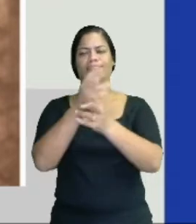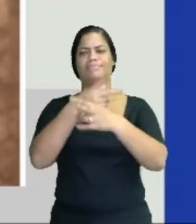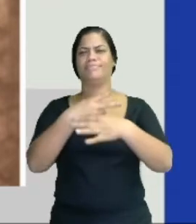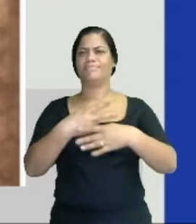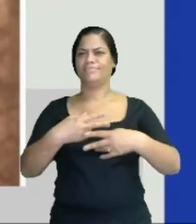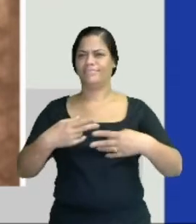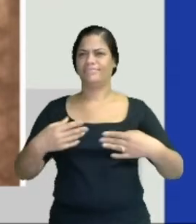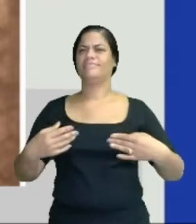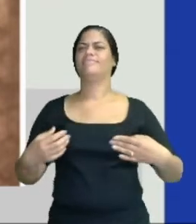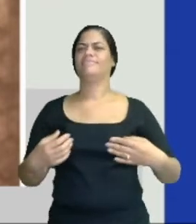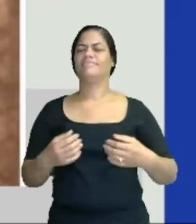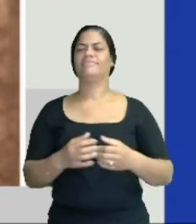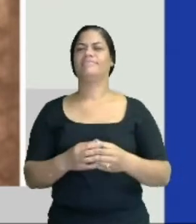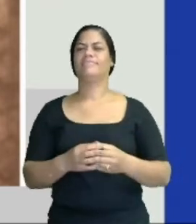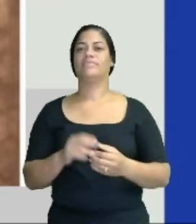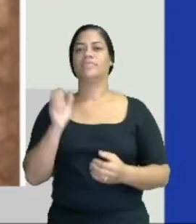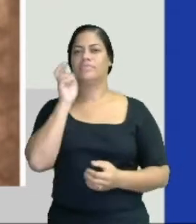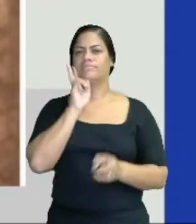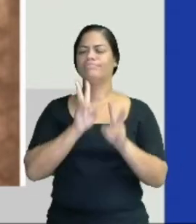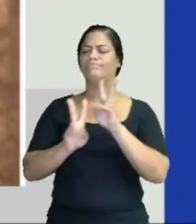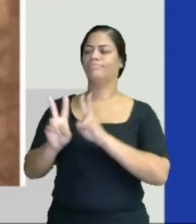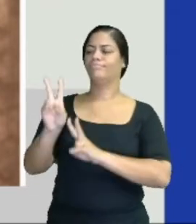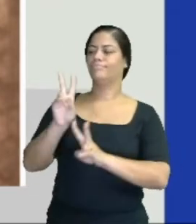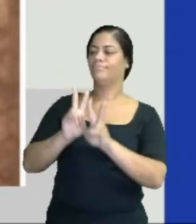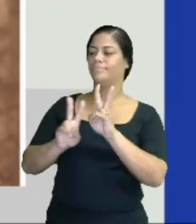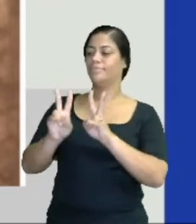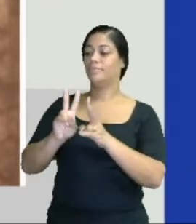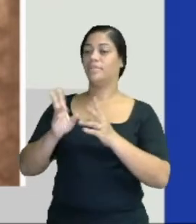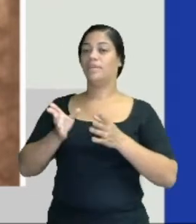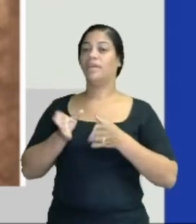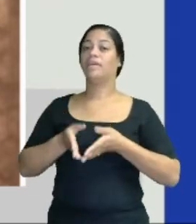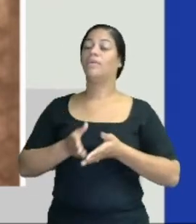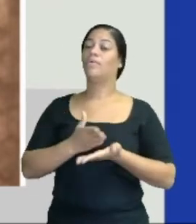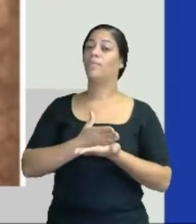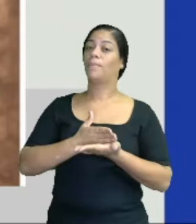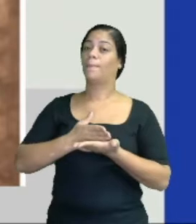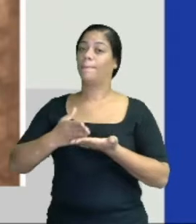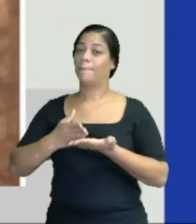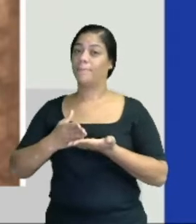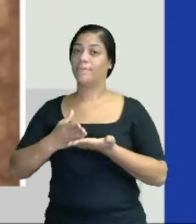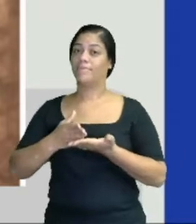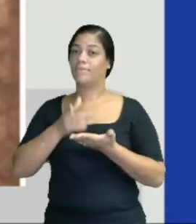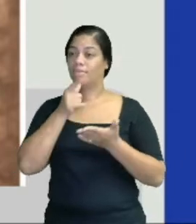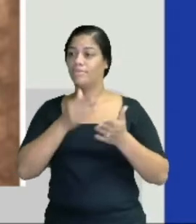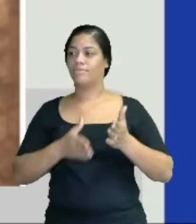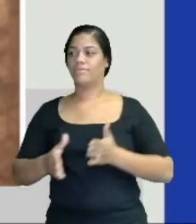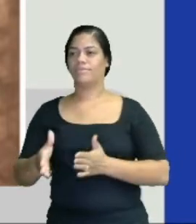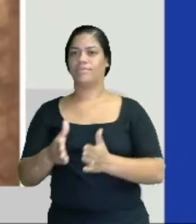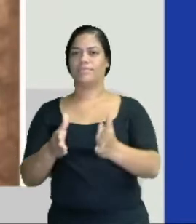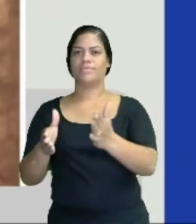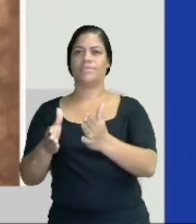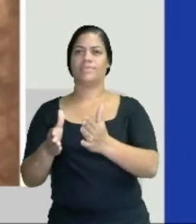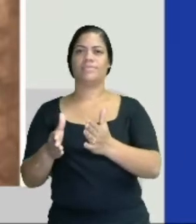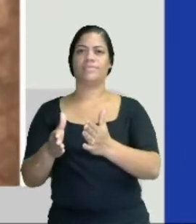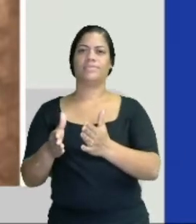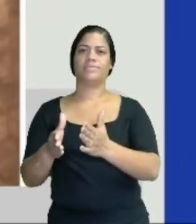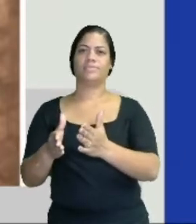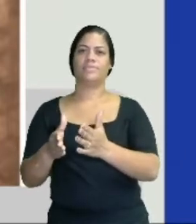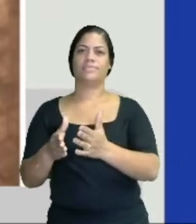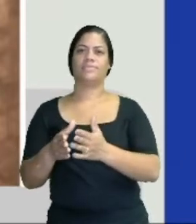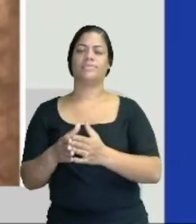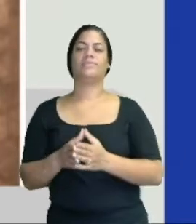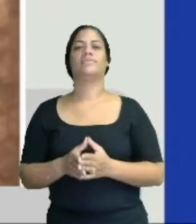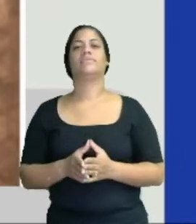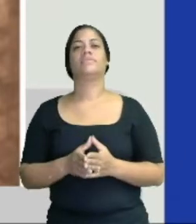elementos. Aqui a gente consegue visualizar a nascente do rio, certo? Que é essa partezinha,